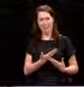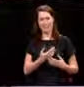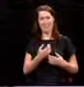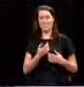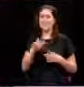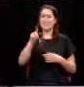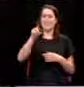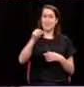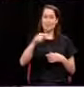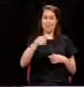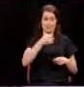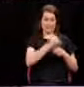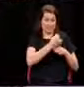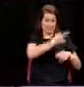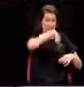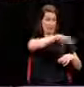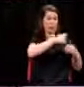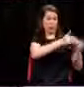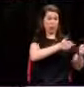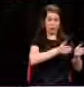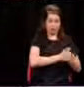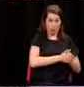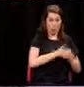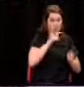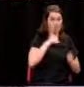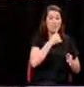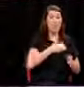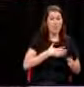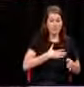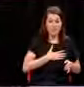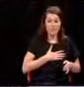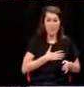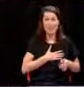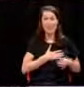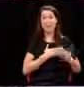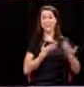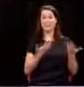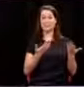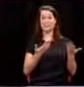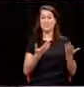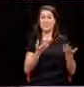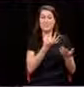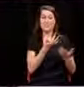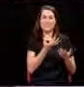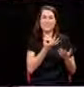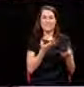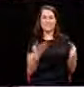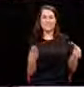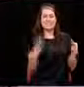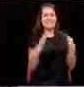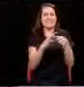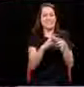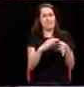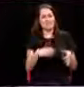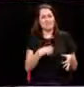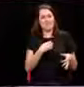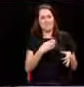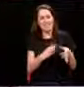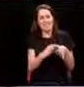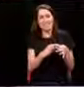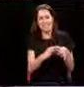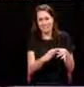Portanto, também nos envolvemos um pouco com quem está do outro lado do telefone. Tentamos limitar ao máximo, mas há sempre